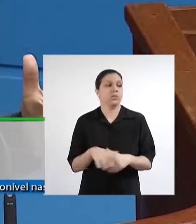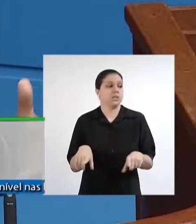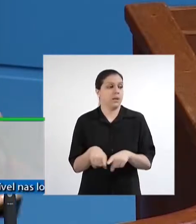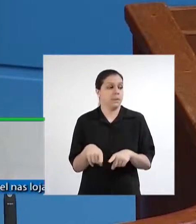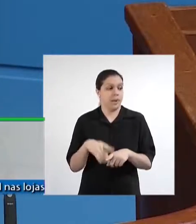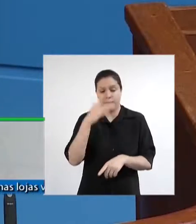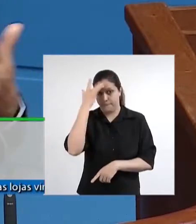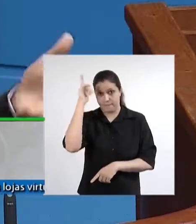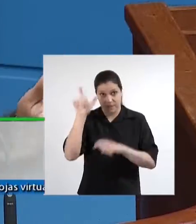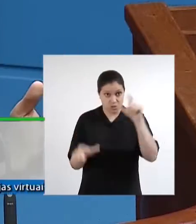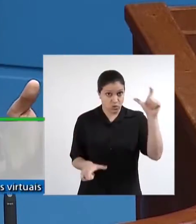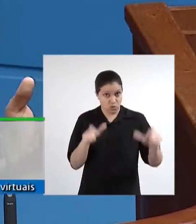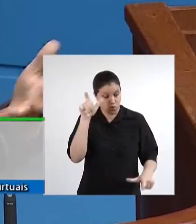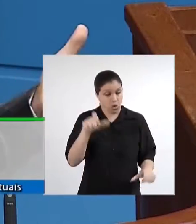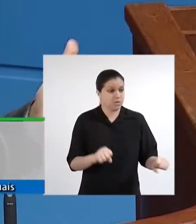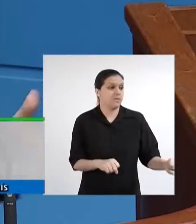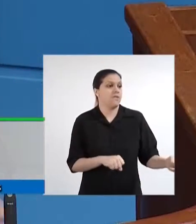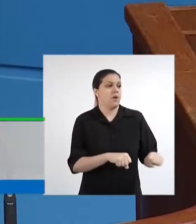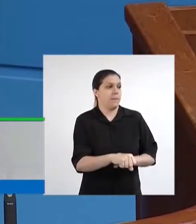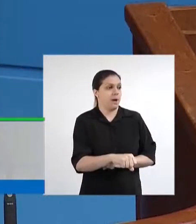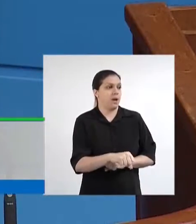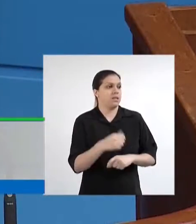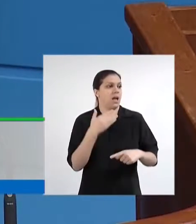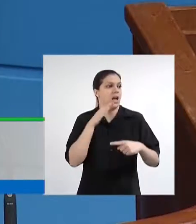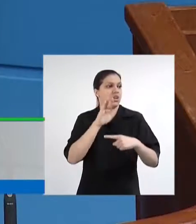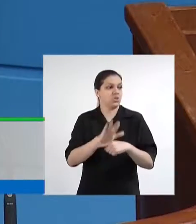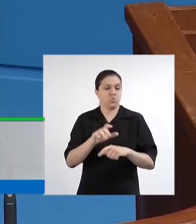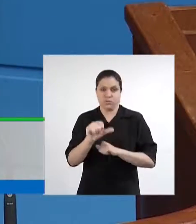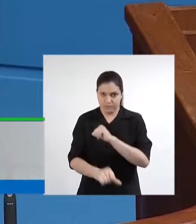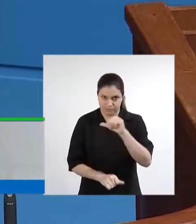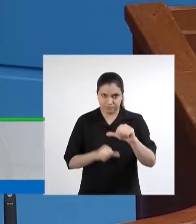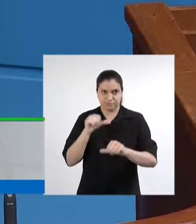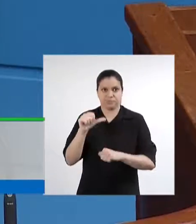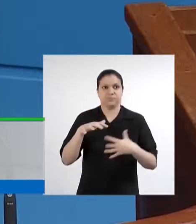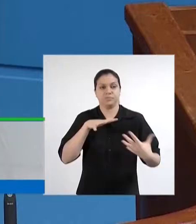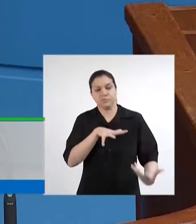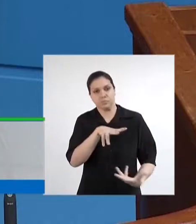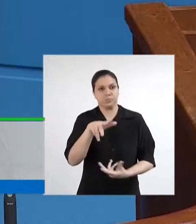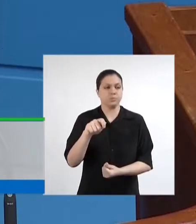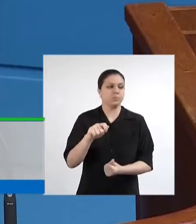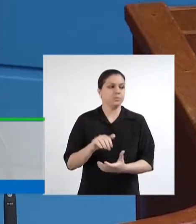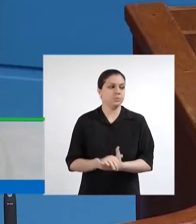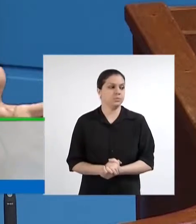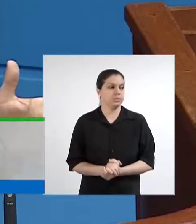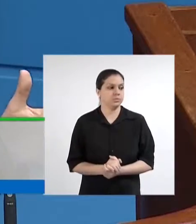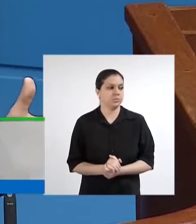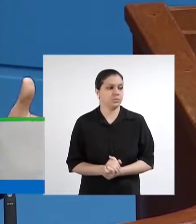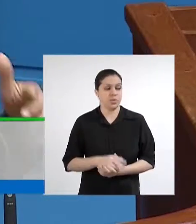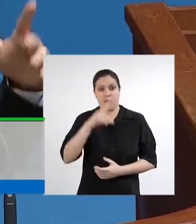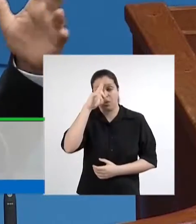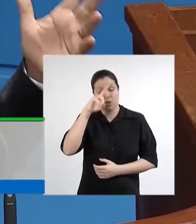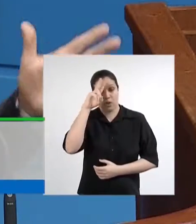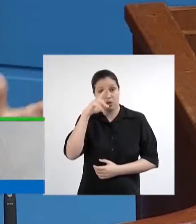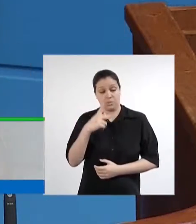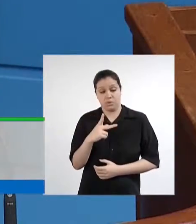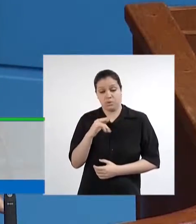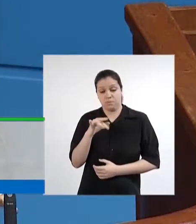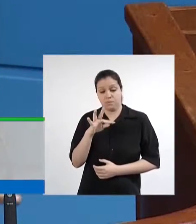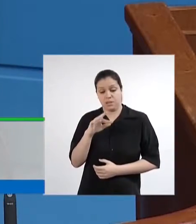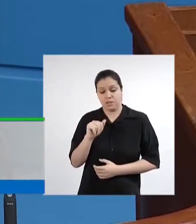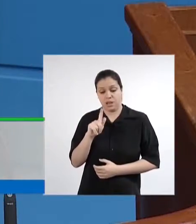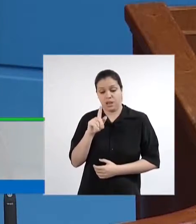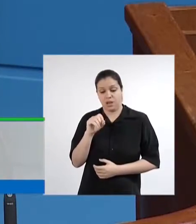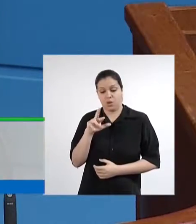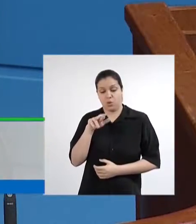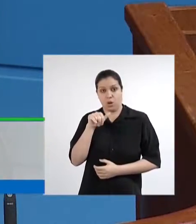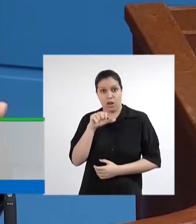formadas, preparadas, ajudam a transformar o mundo. Eu lembro de Pitágoras, antes de Cristo, que dizia